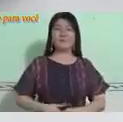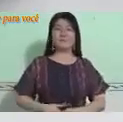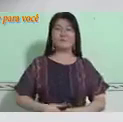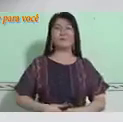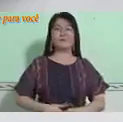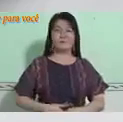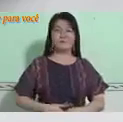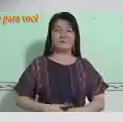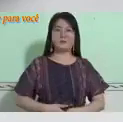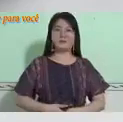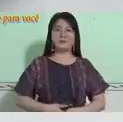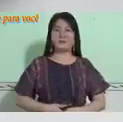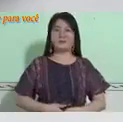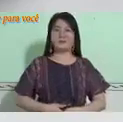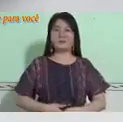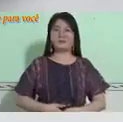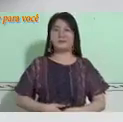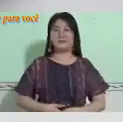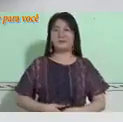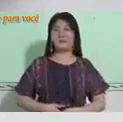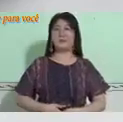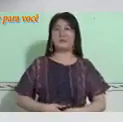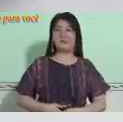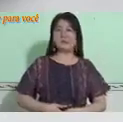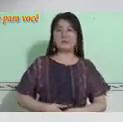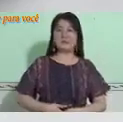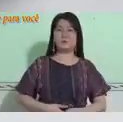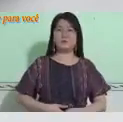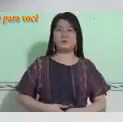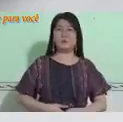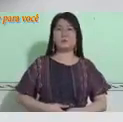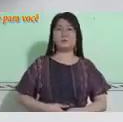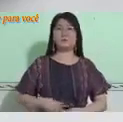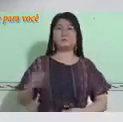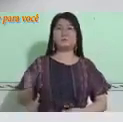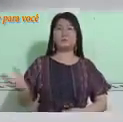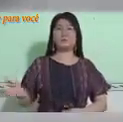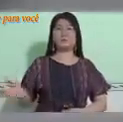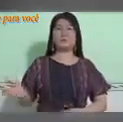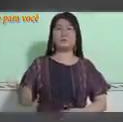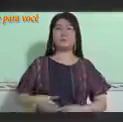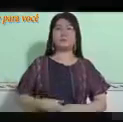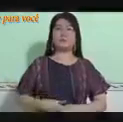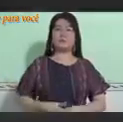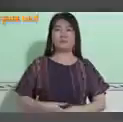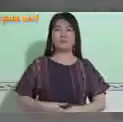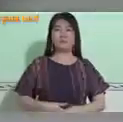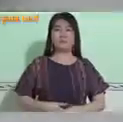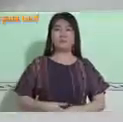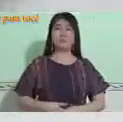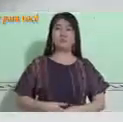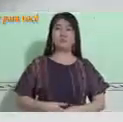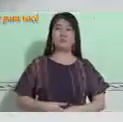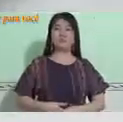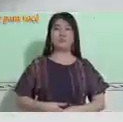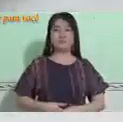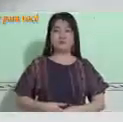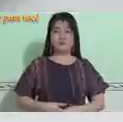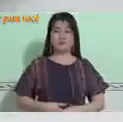Retinoico-glicólico 2. Potente tratamento estético, que alcança ótimos resultados, sendo